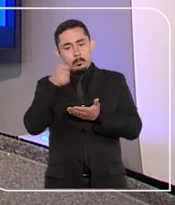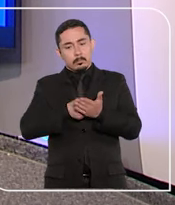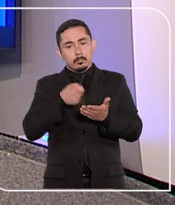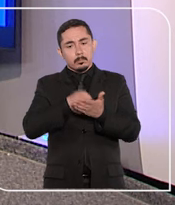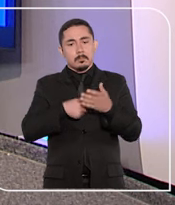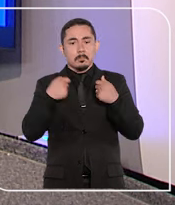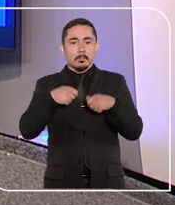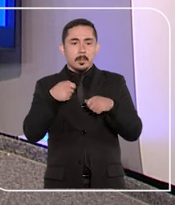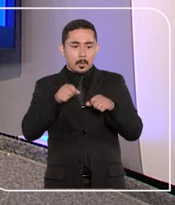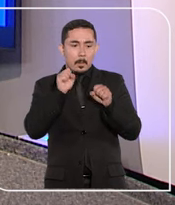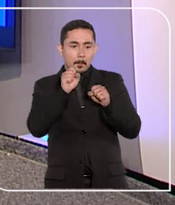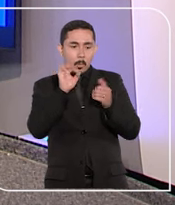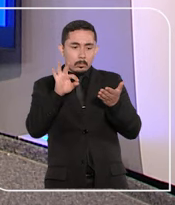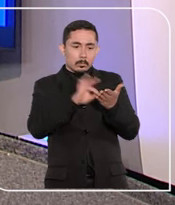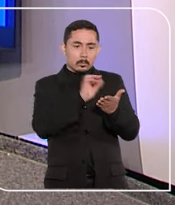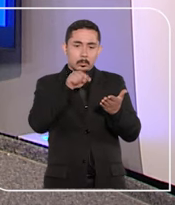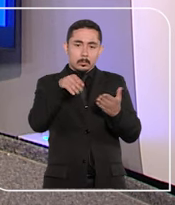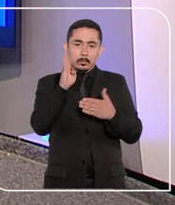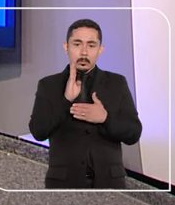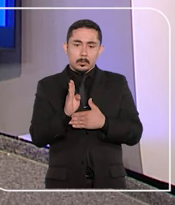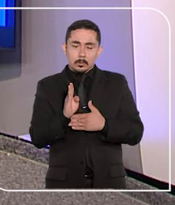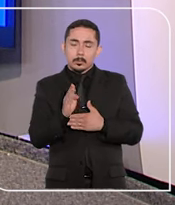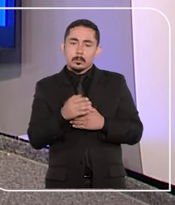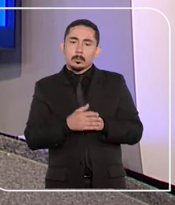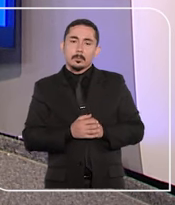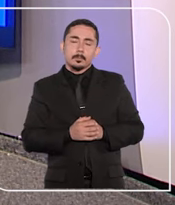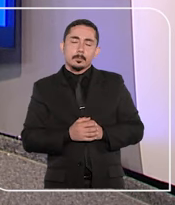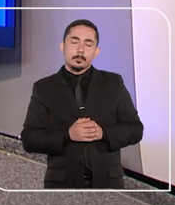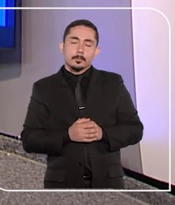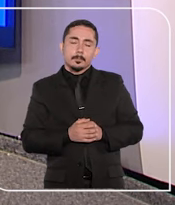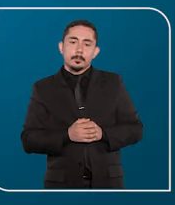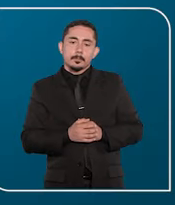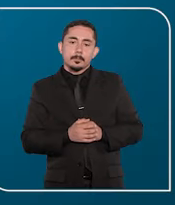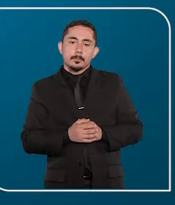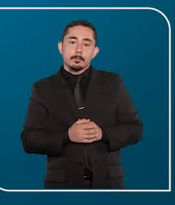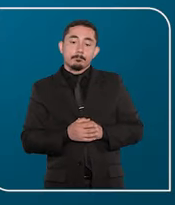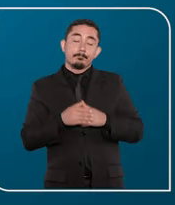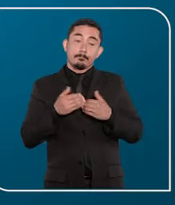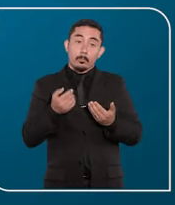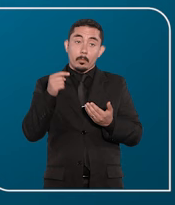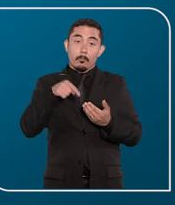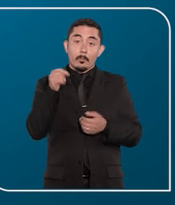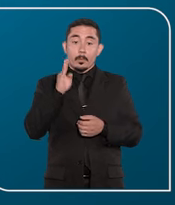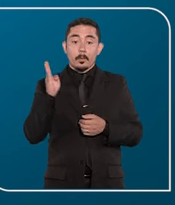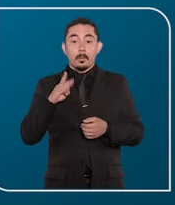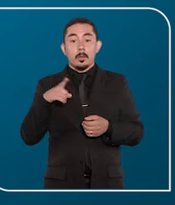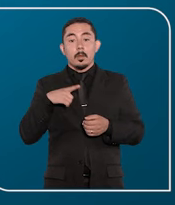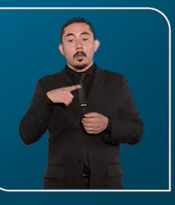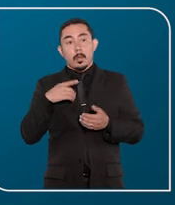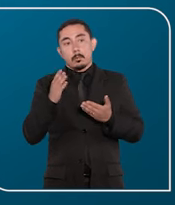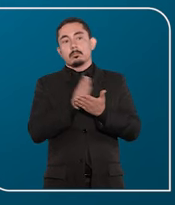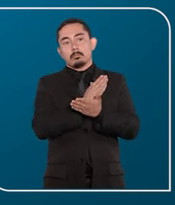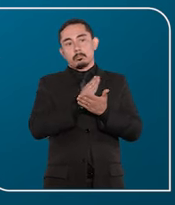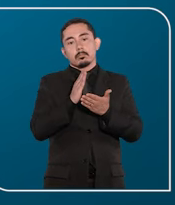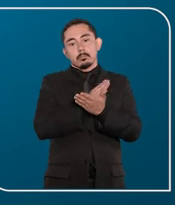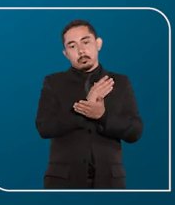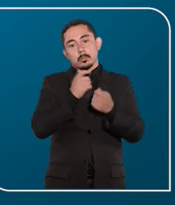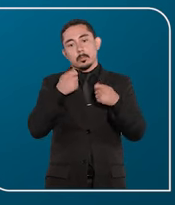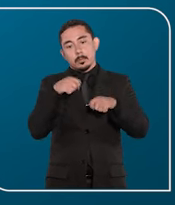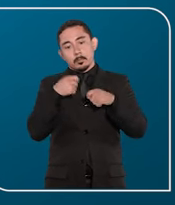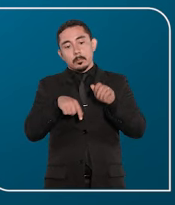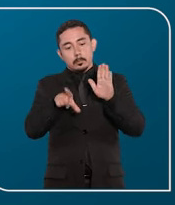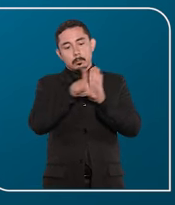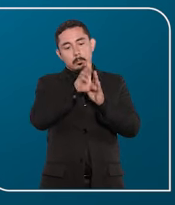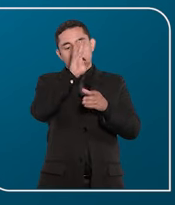se inscrever como advogado aqui no Brasil? Bom, aqui no Brasil a gente tem algumas exigências que estão postas em lei. Né?